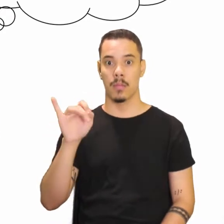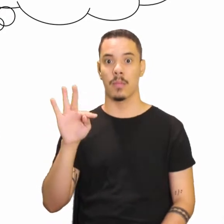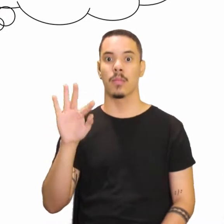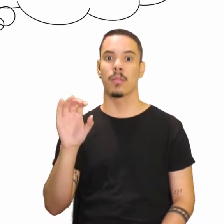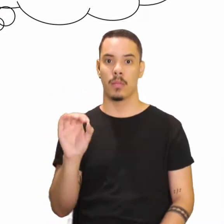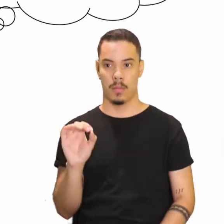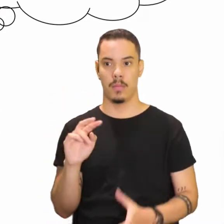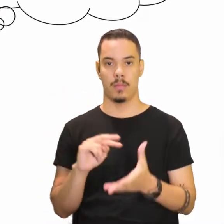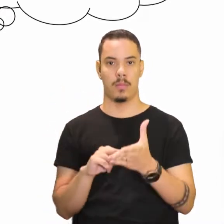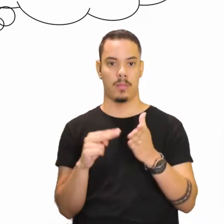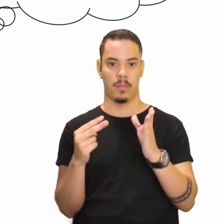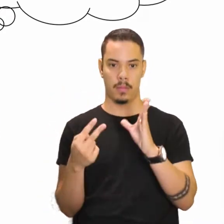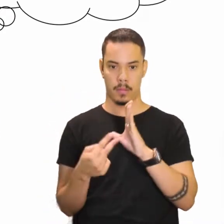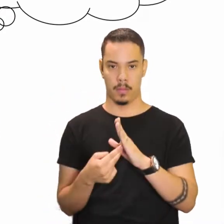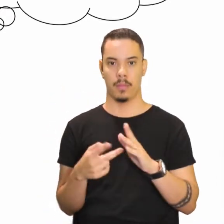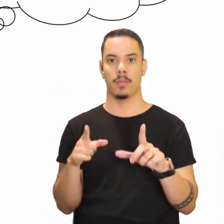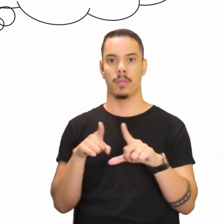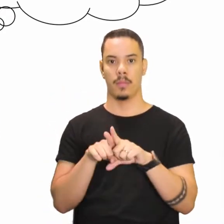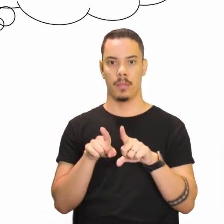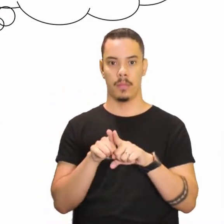respeito de